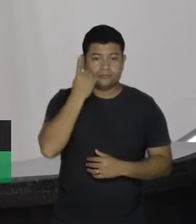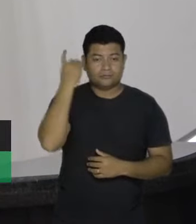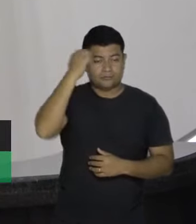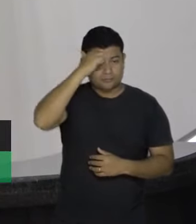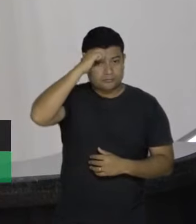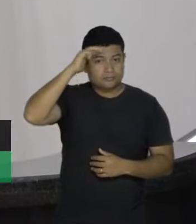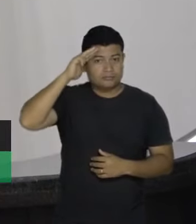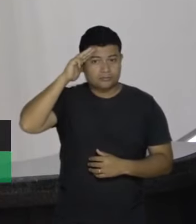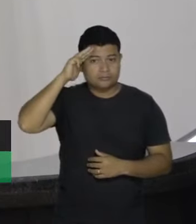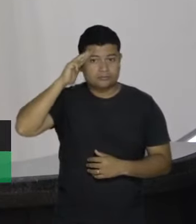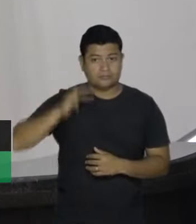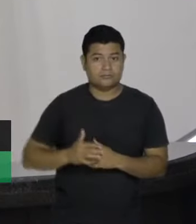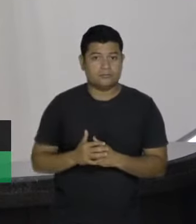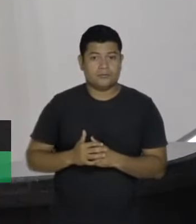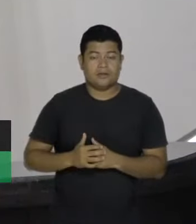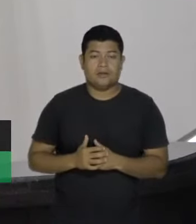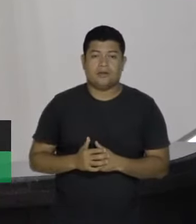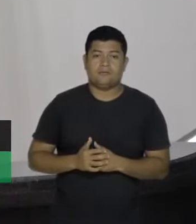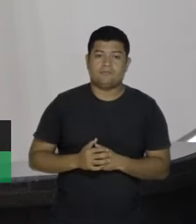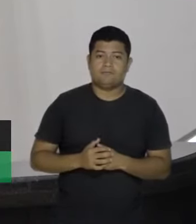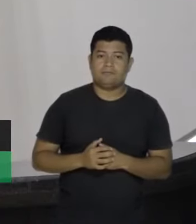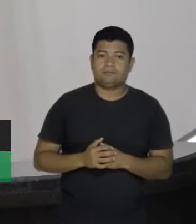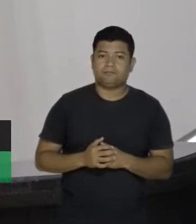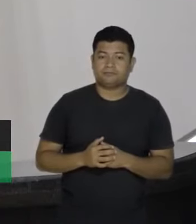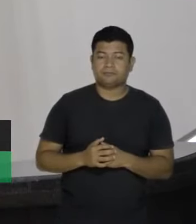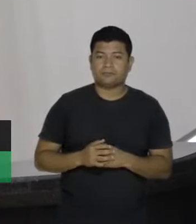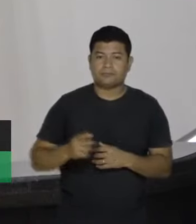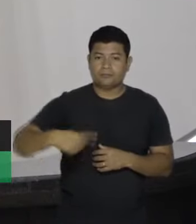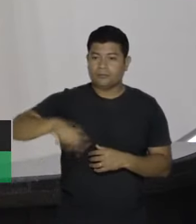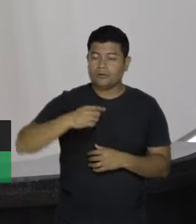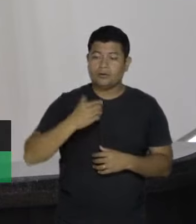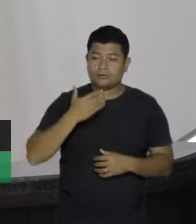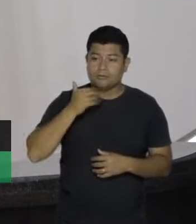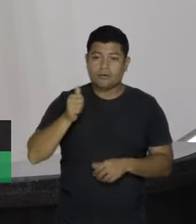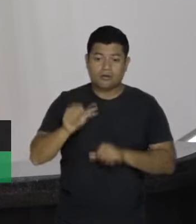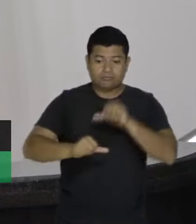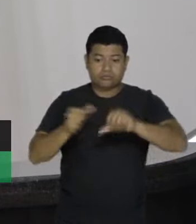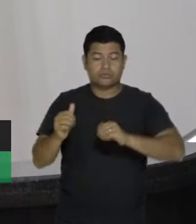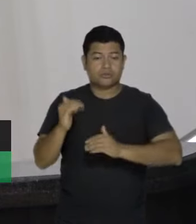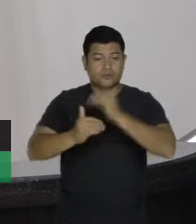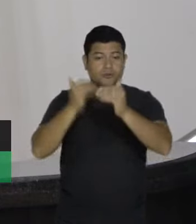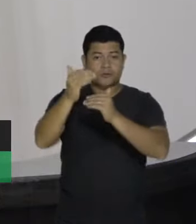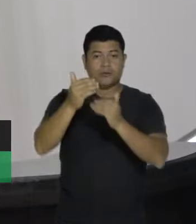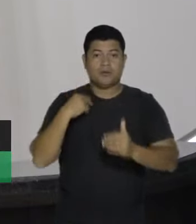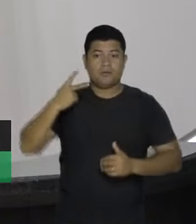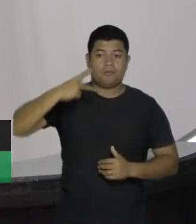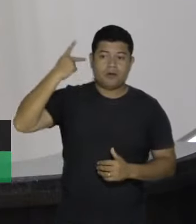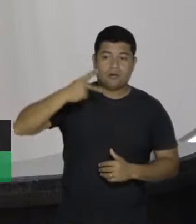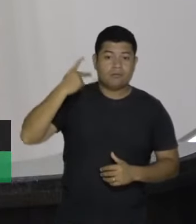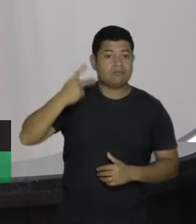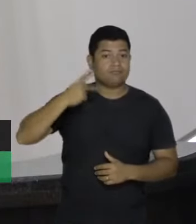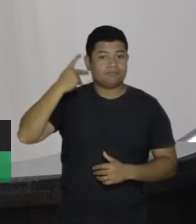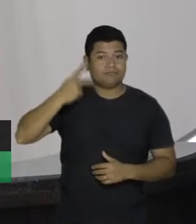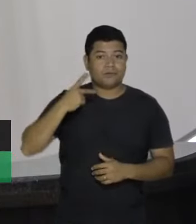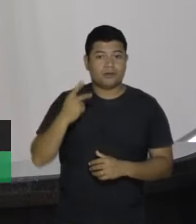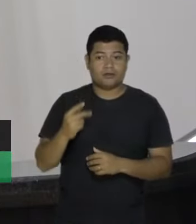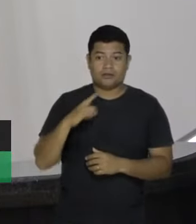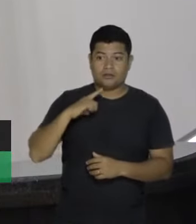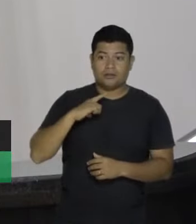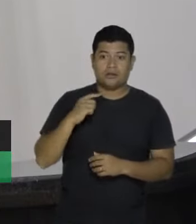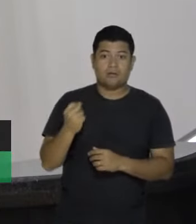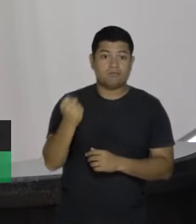sejamos melhores a cada dia aqui. O parlamento, a política no geral, ela tem o poder, a capacidade